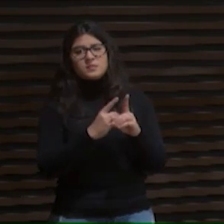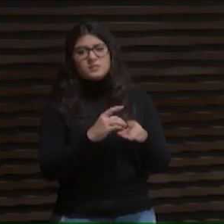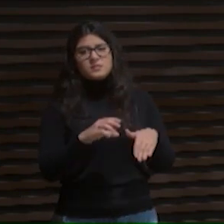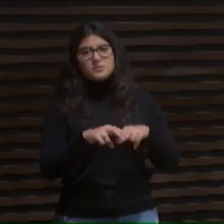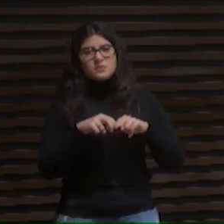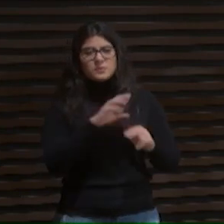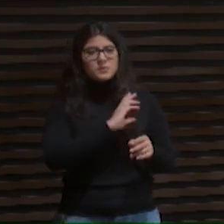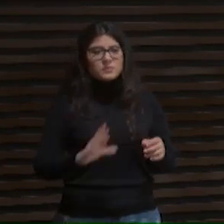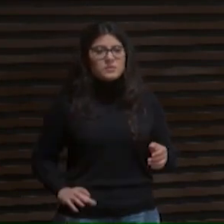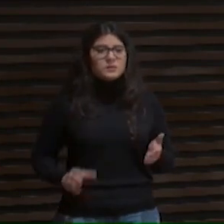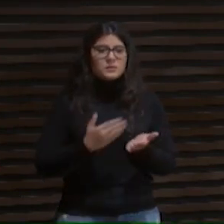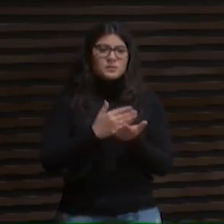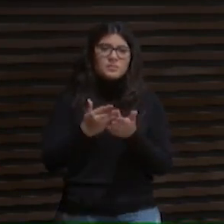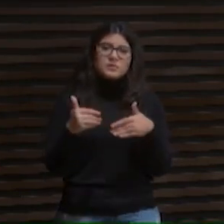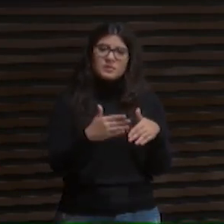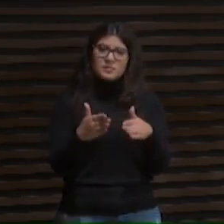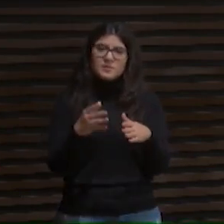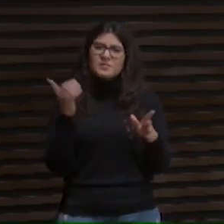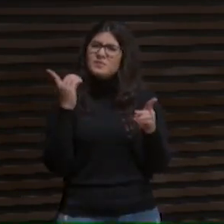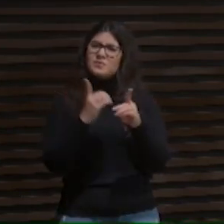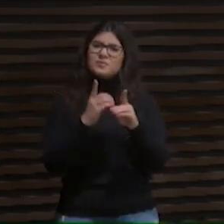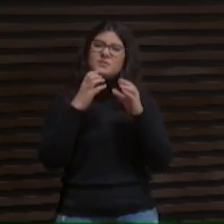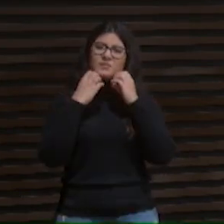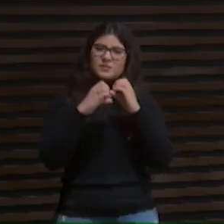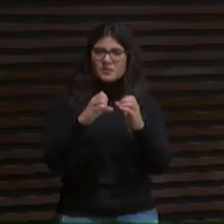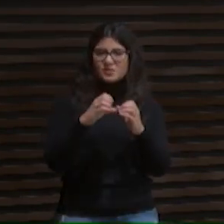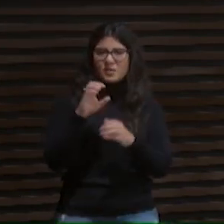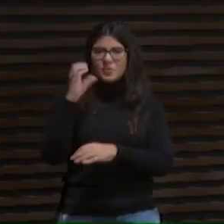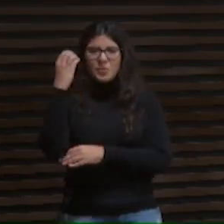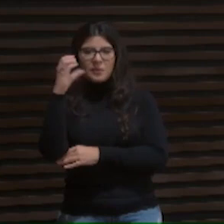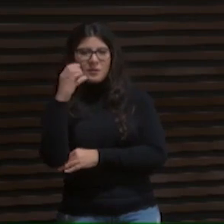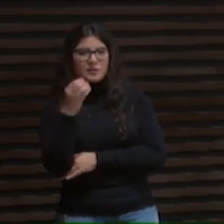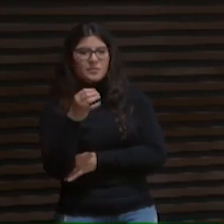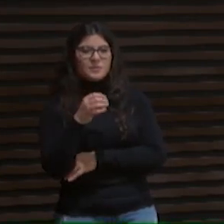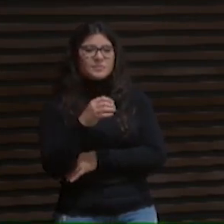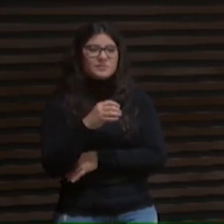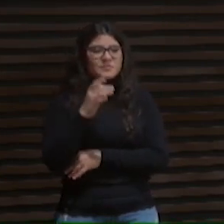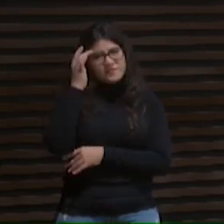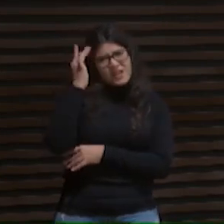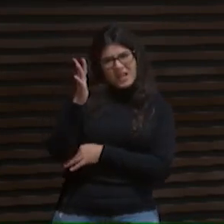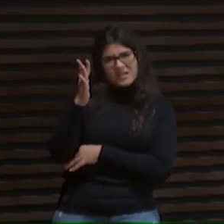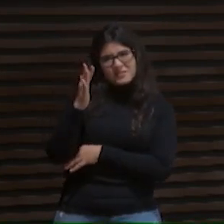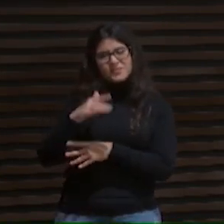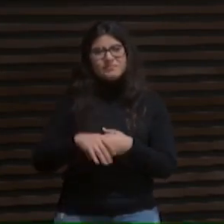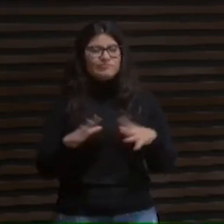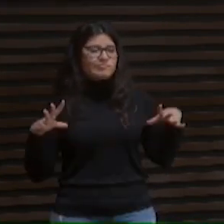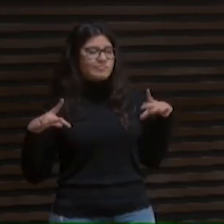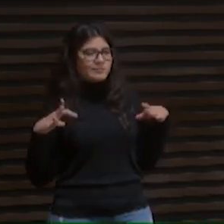começam um caminho, acham que vão encontrar um evangelho Coca-Cola, que é aquele agitação e